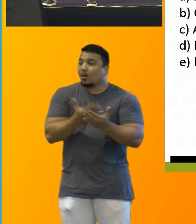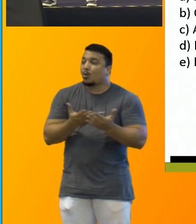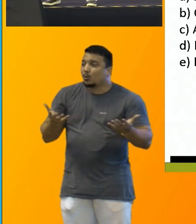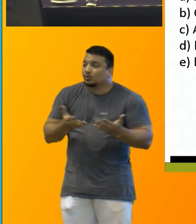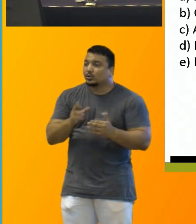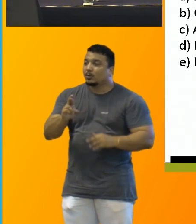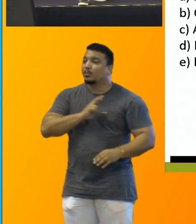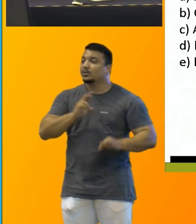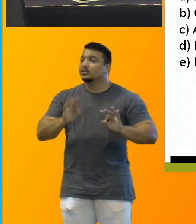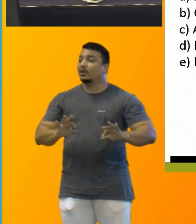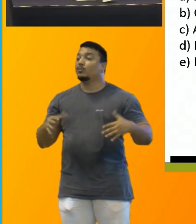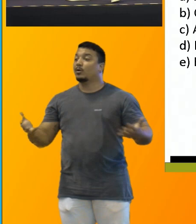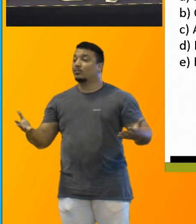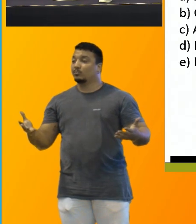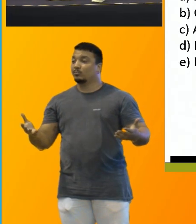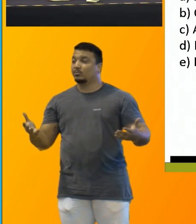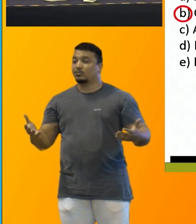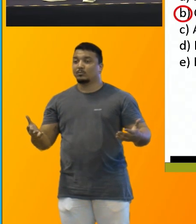qual é o gabarito, gente?